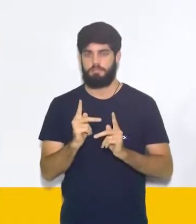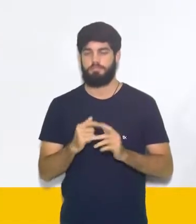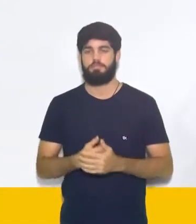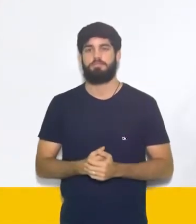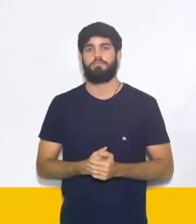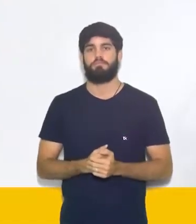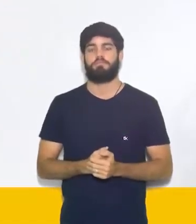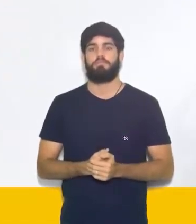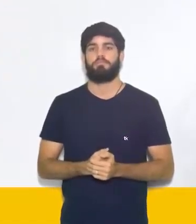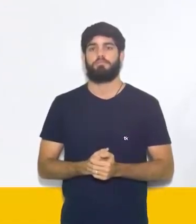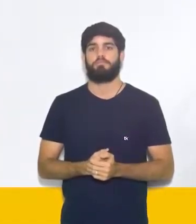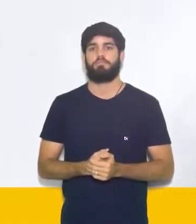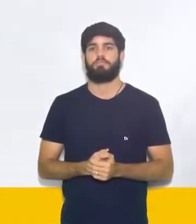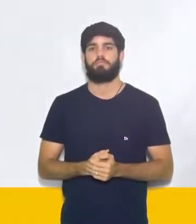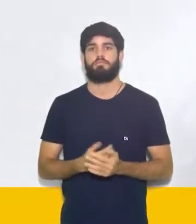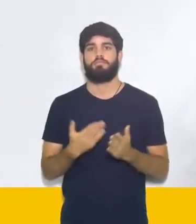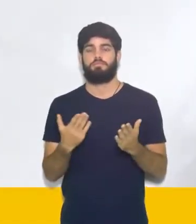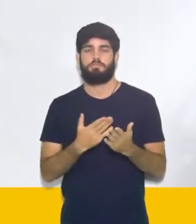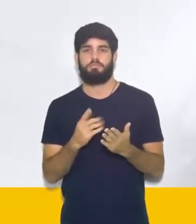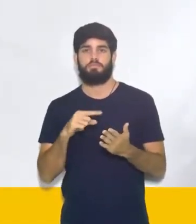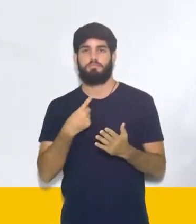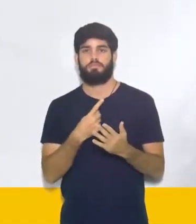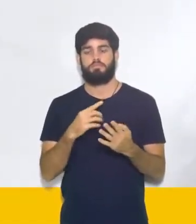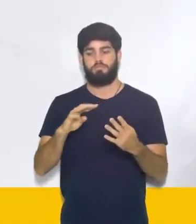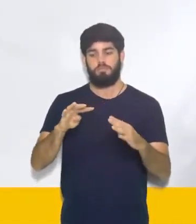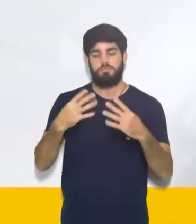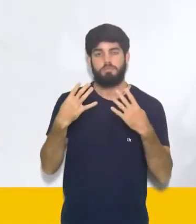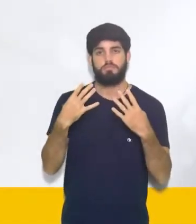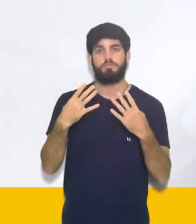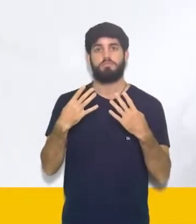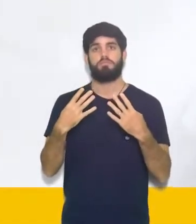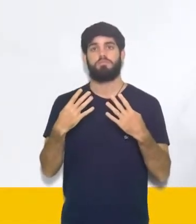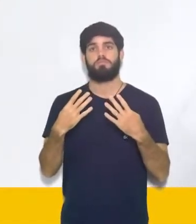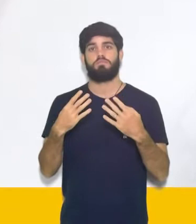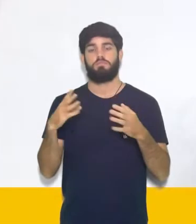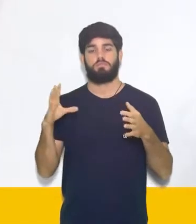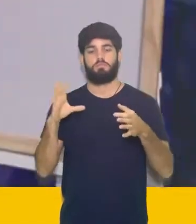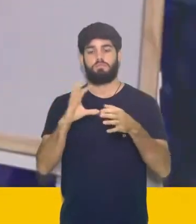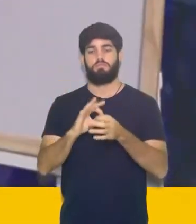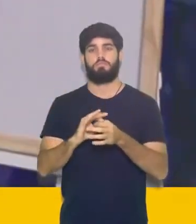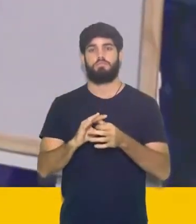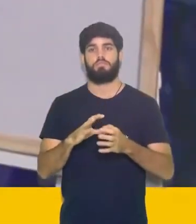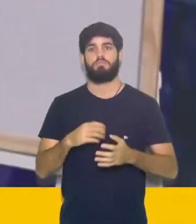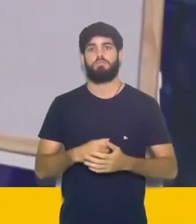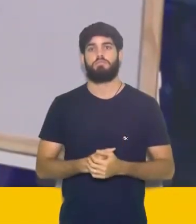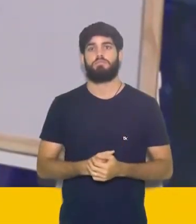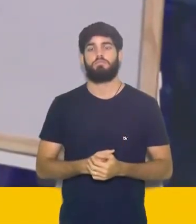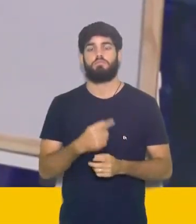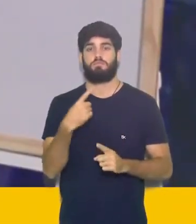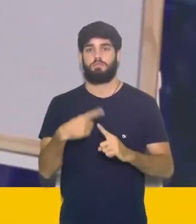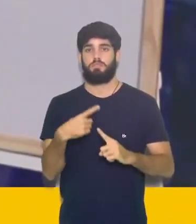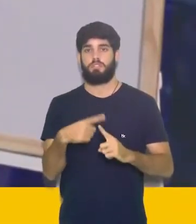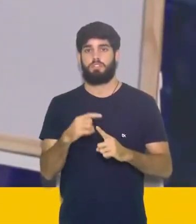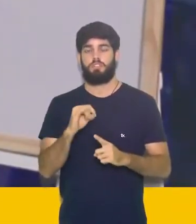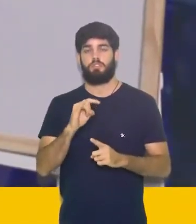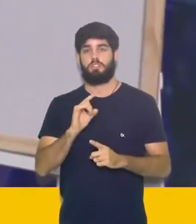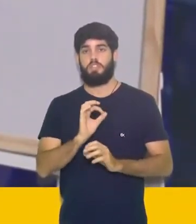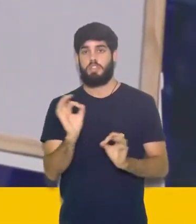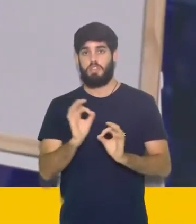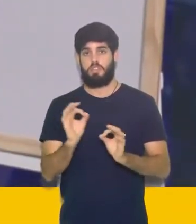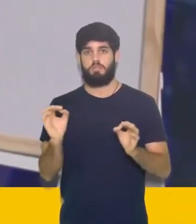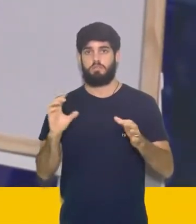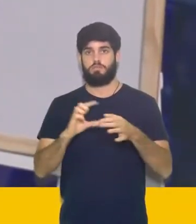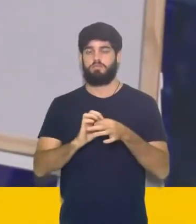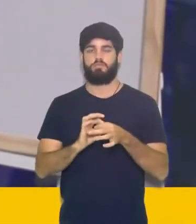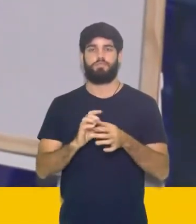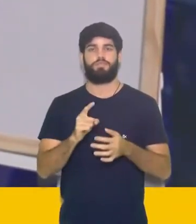Certo? Hoje a gente vai chamar atenção para as conexões. Porque se você não